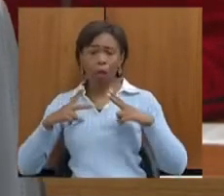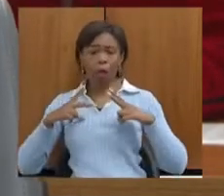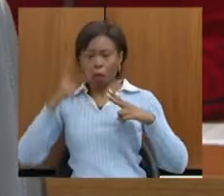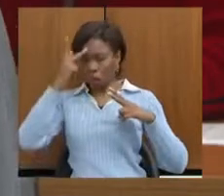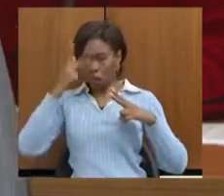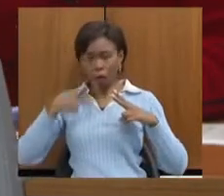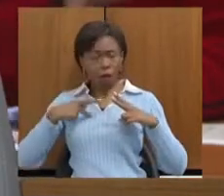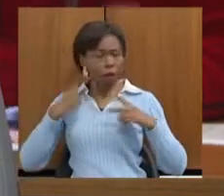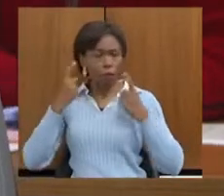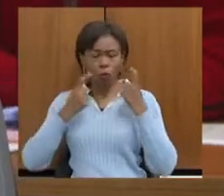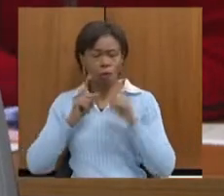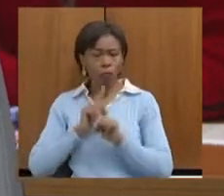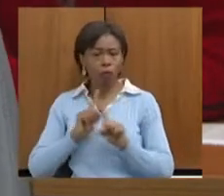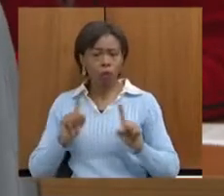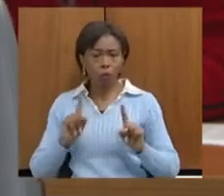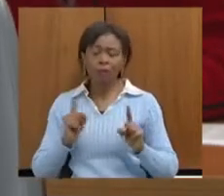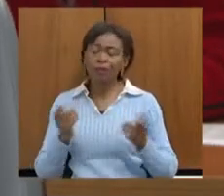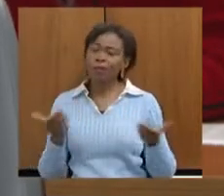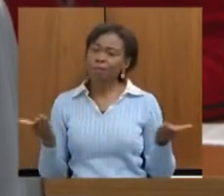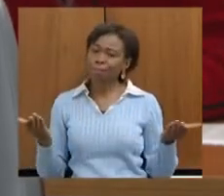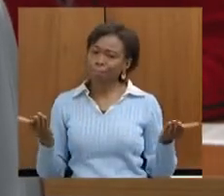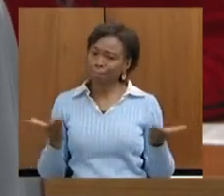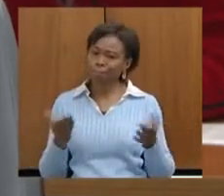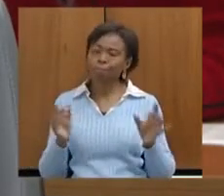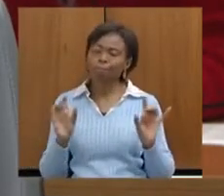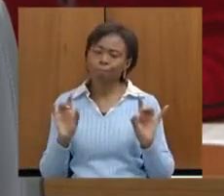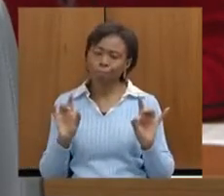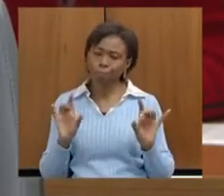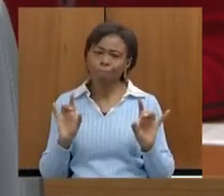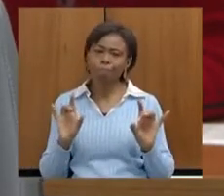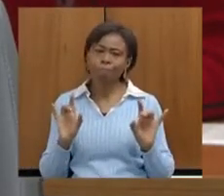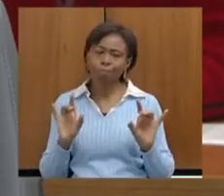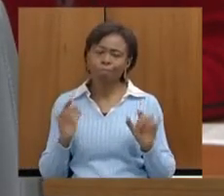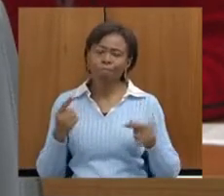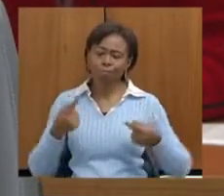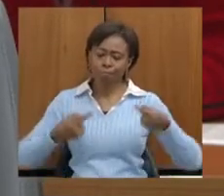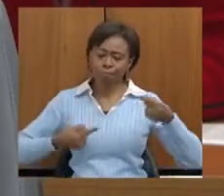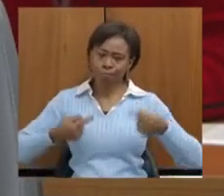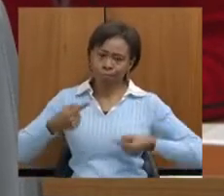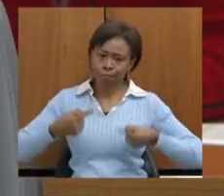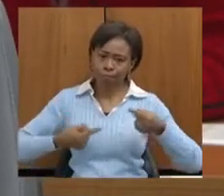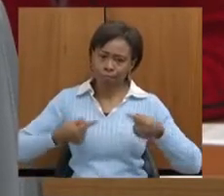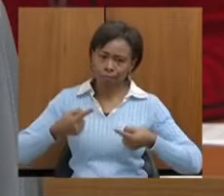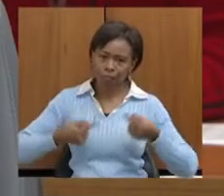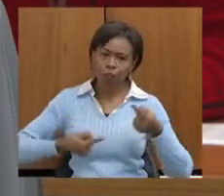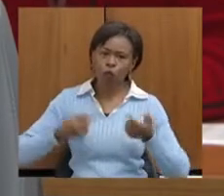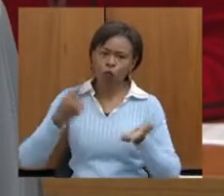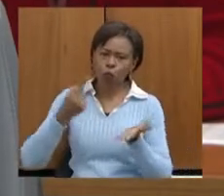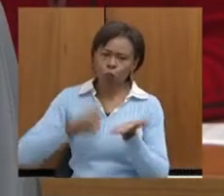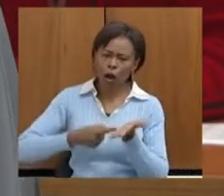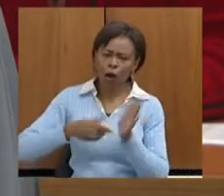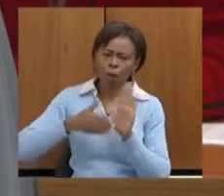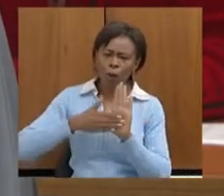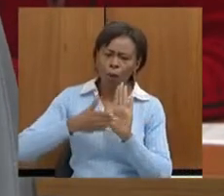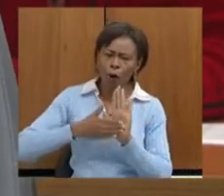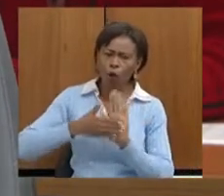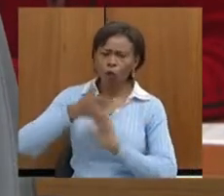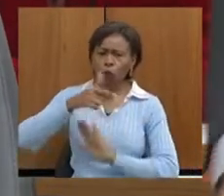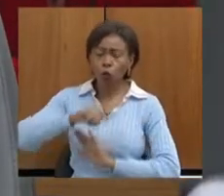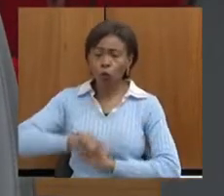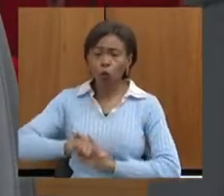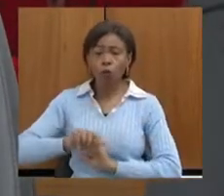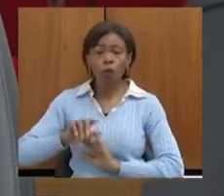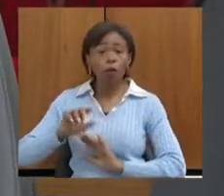infinito especialmente nesse momento dessas discussões da repactuação todos os